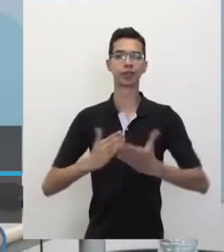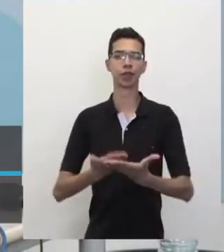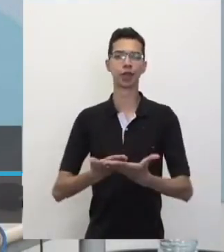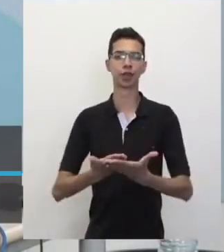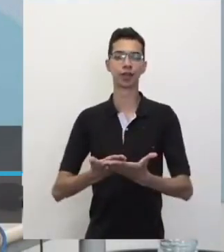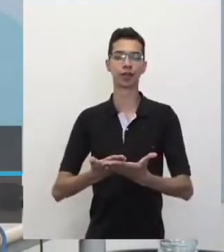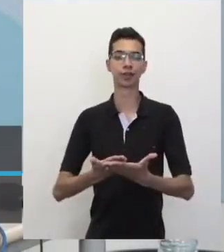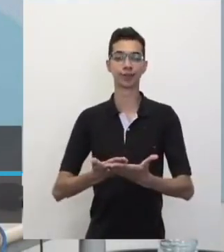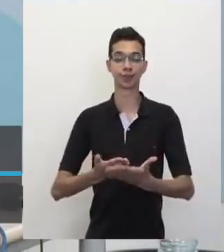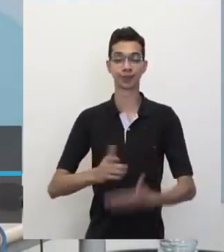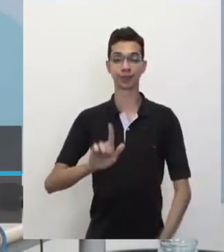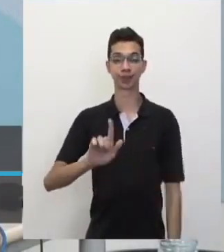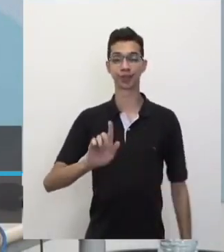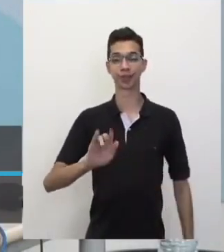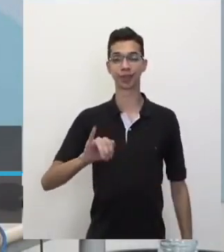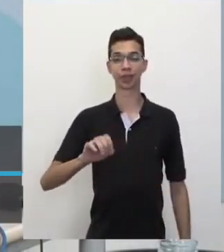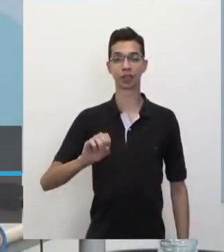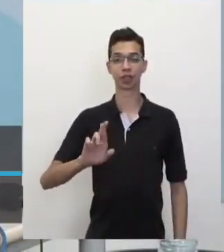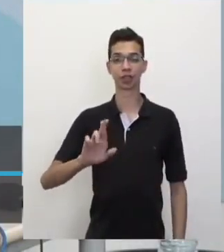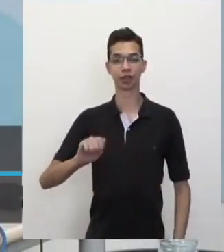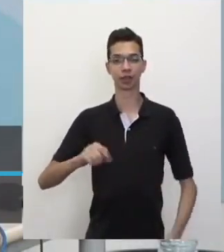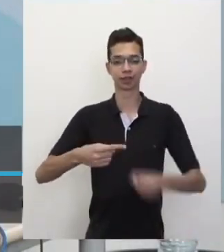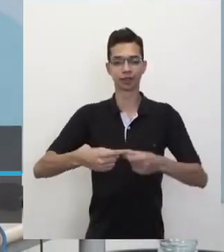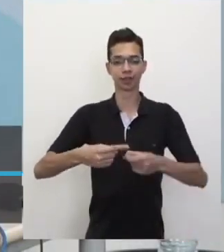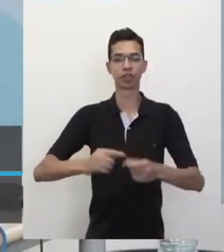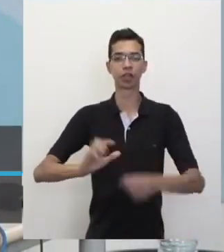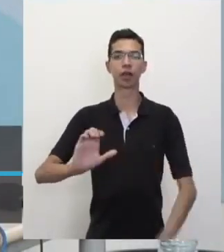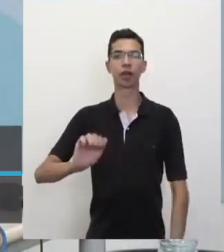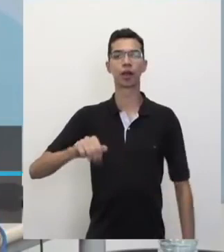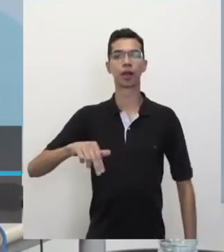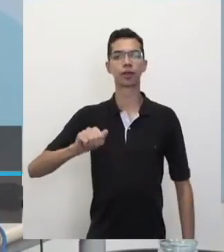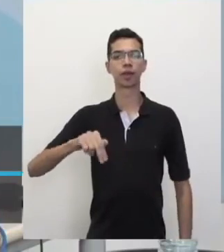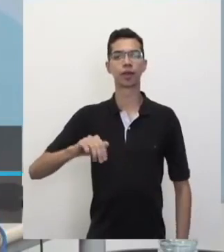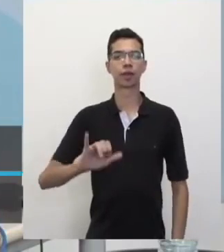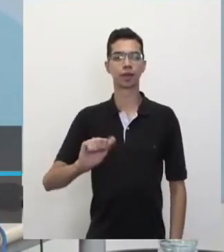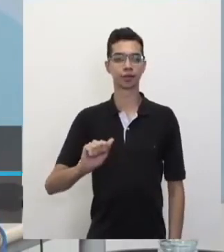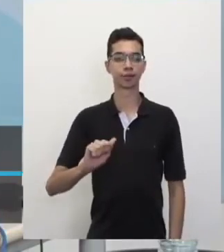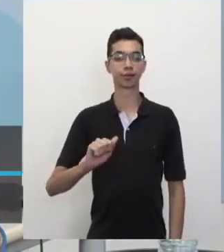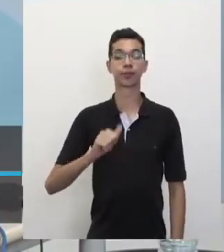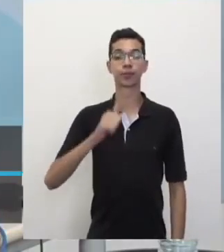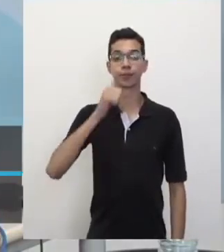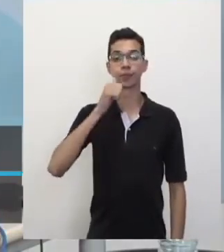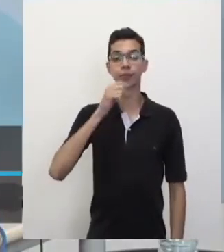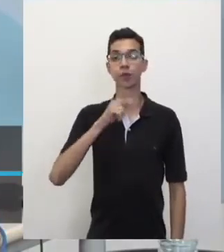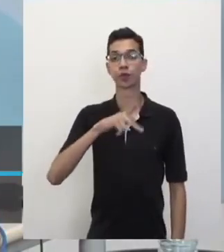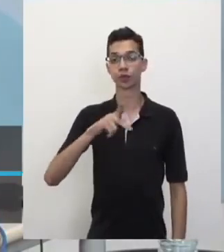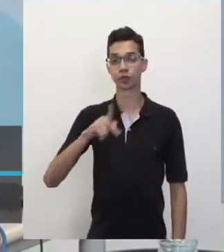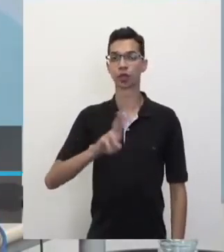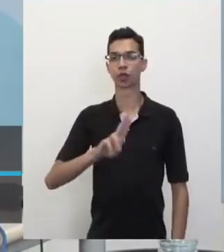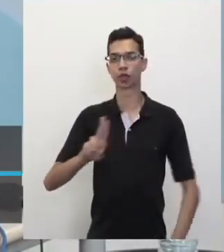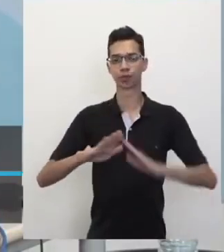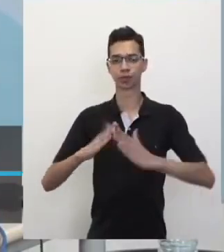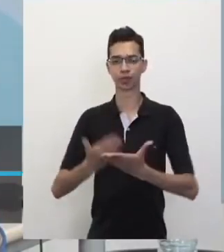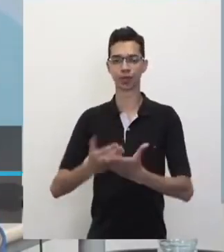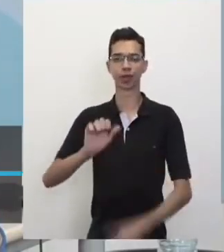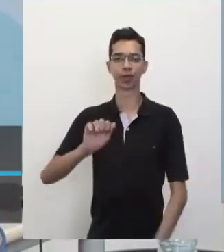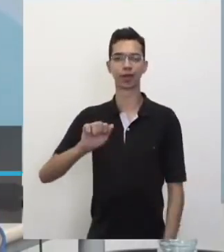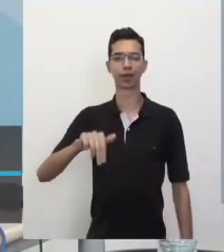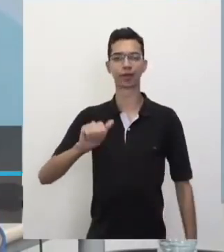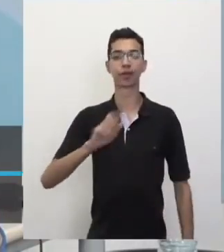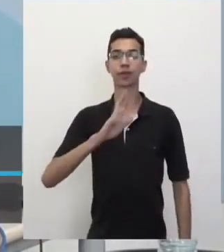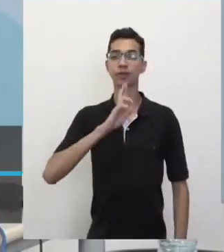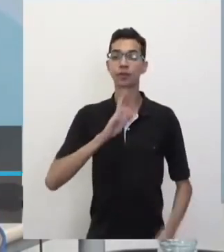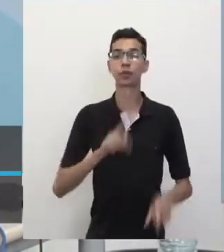em Cananéia, um belíssimo município também, tá? Professora Ana Angélica, também responderam meio, Viviane, parece que meio